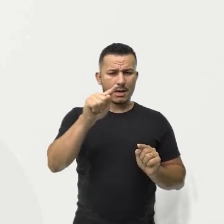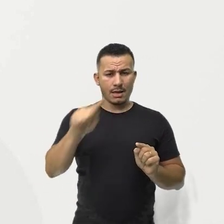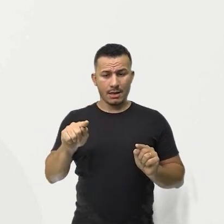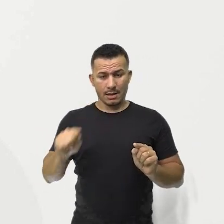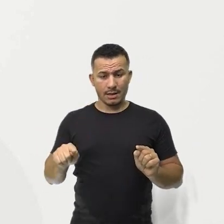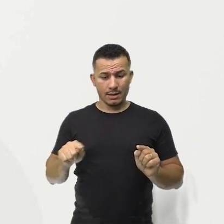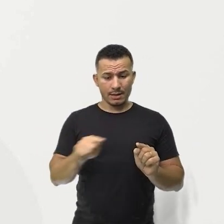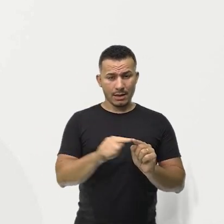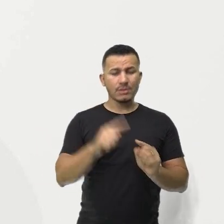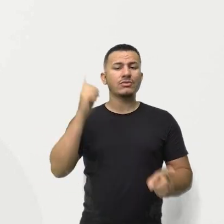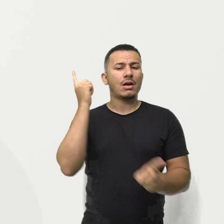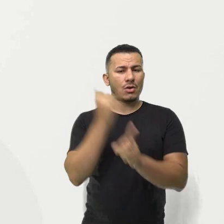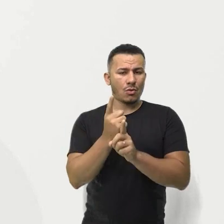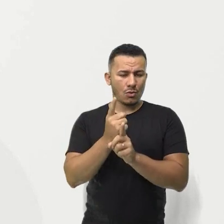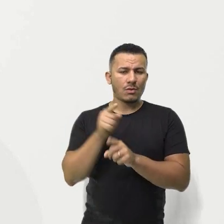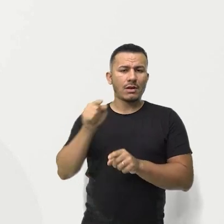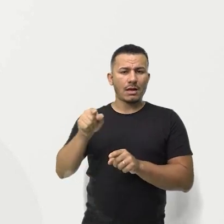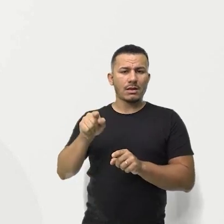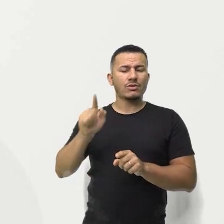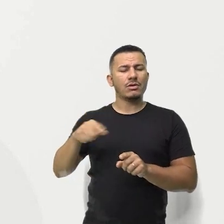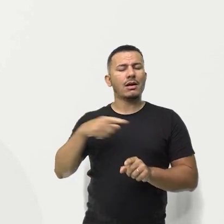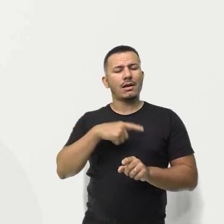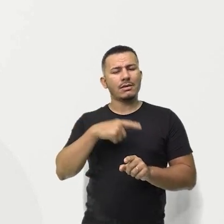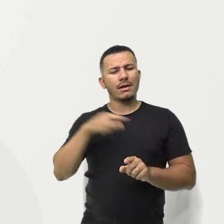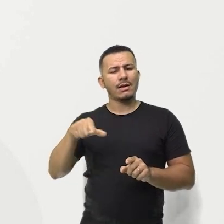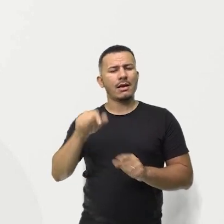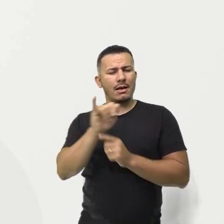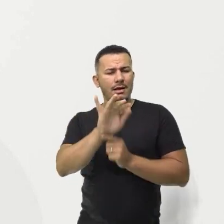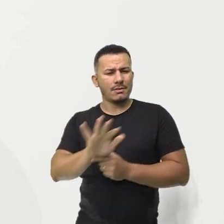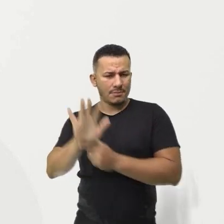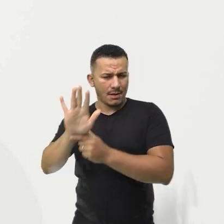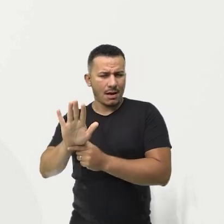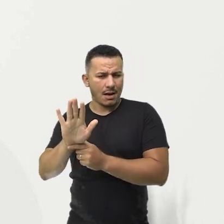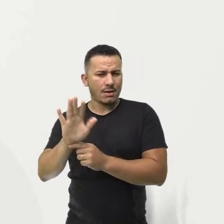ponto E, 5 e 1. 5 e 1,